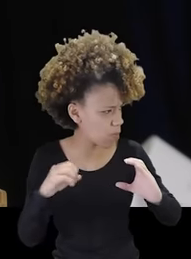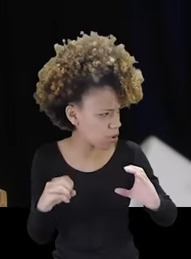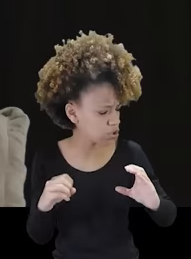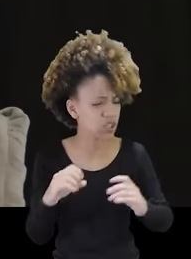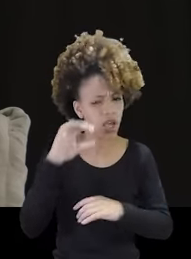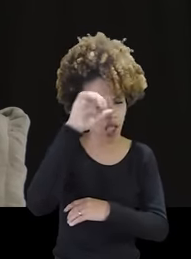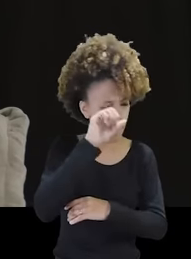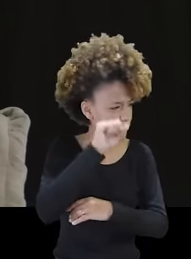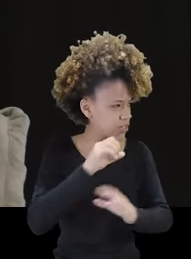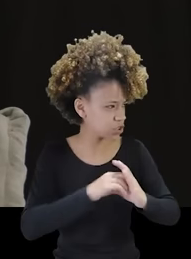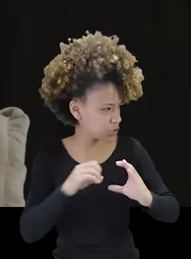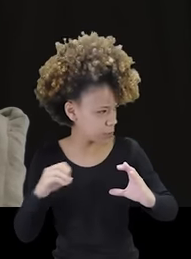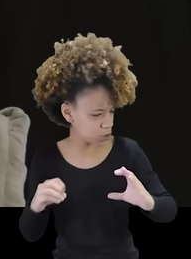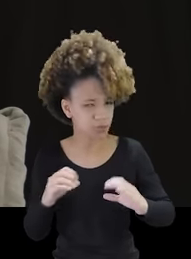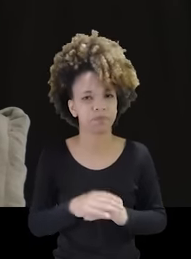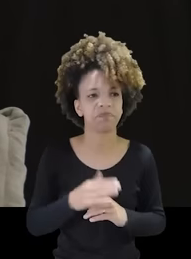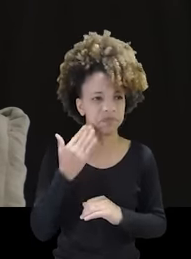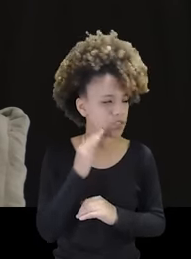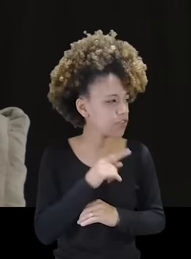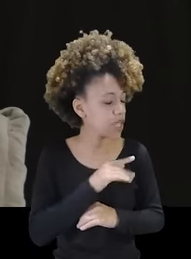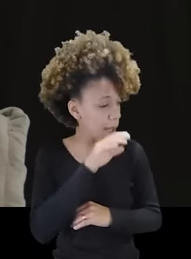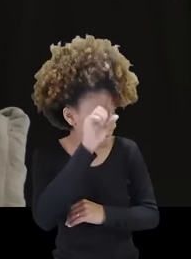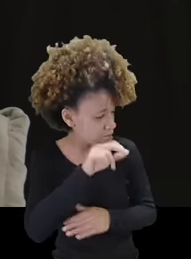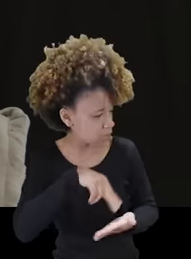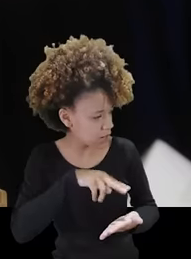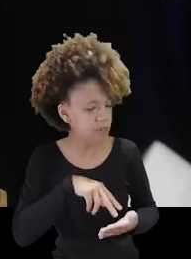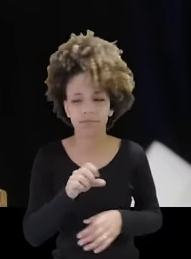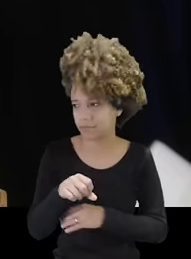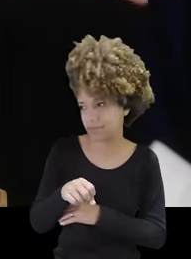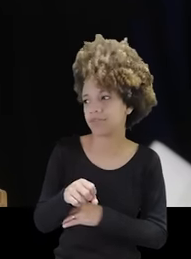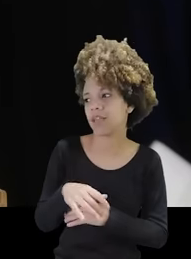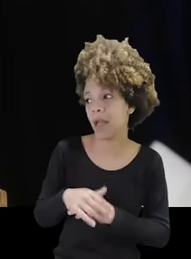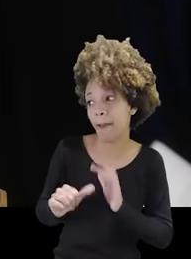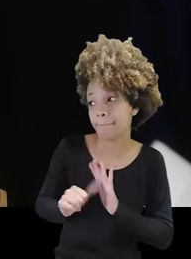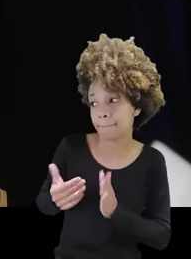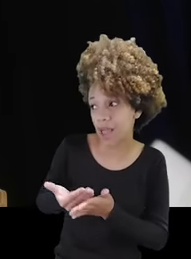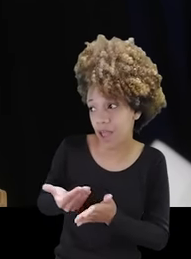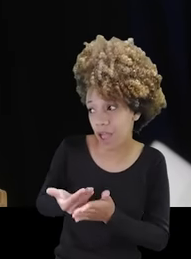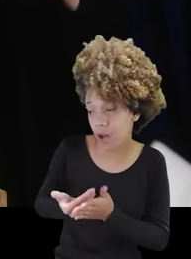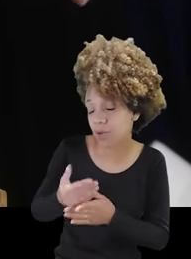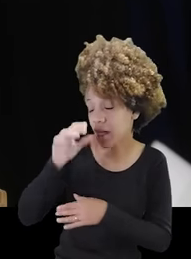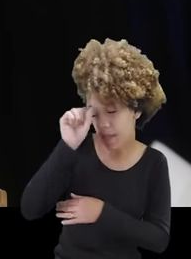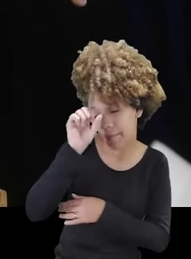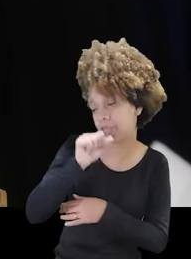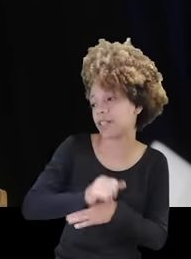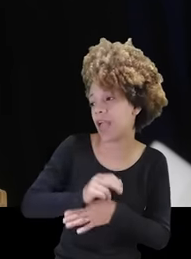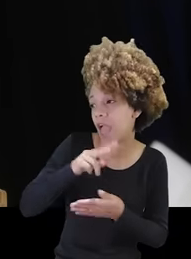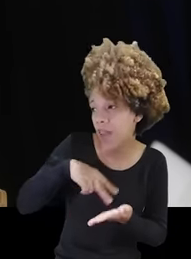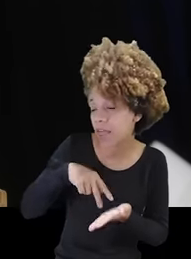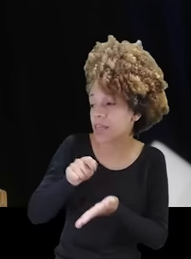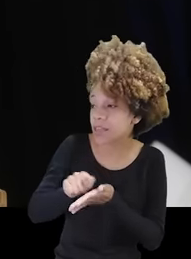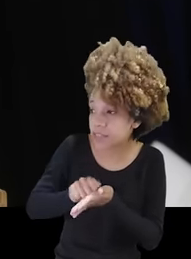você aprende a ver tipo emoji entendi você aprendeu a ler entendeu a primeira aula é aprender a